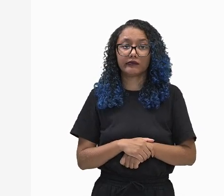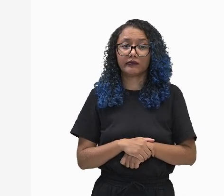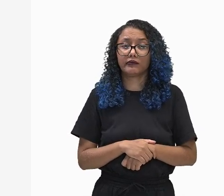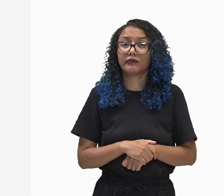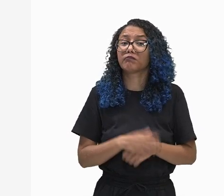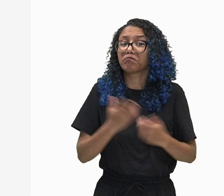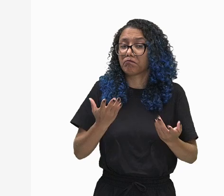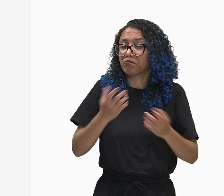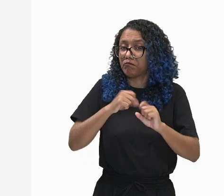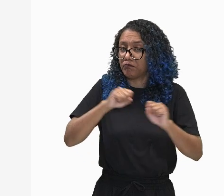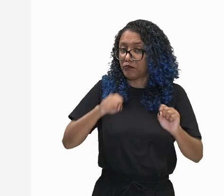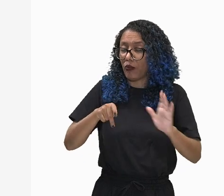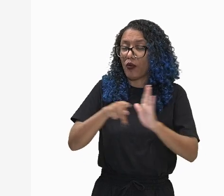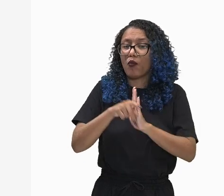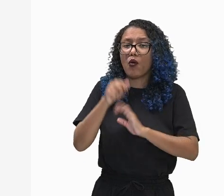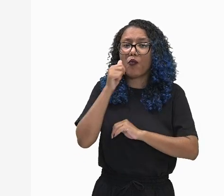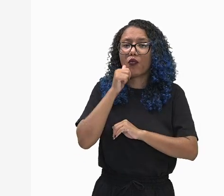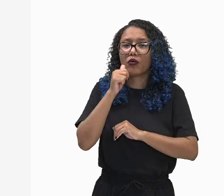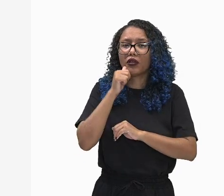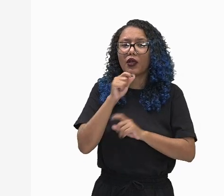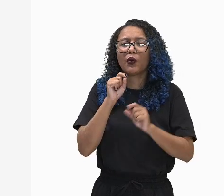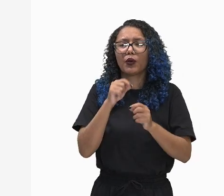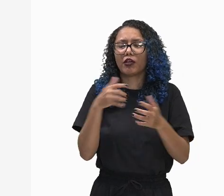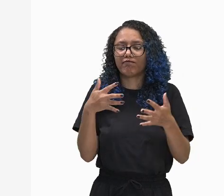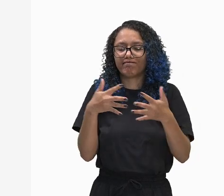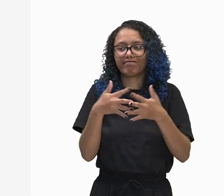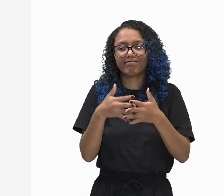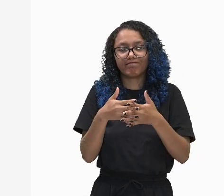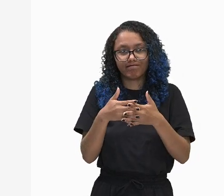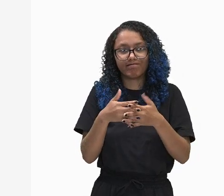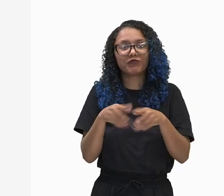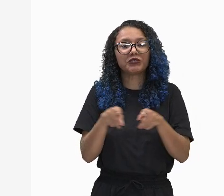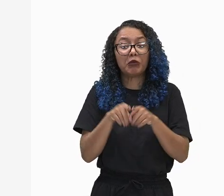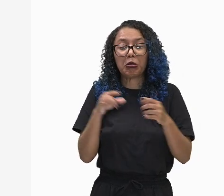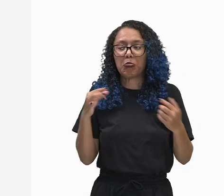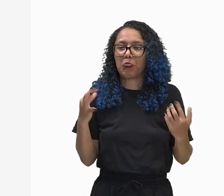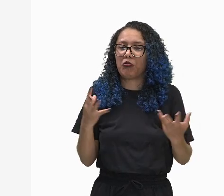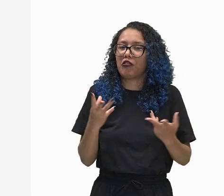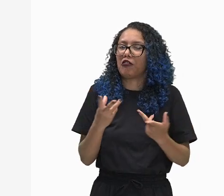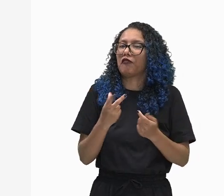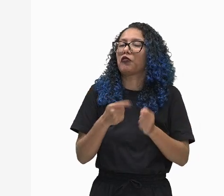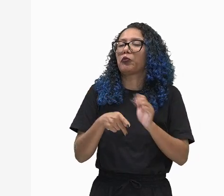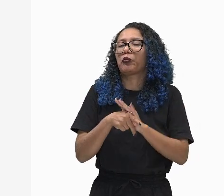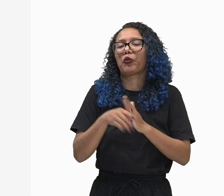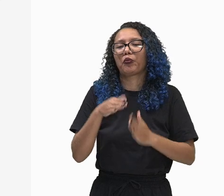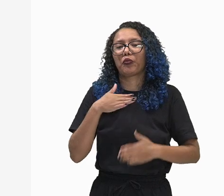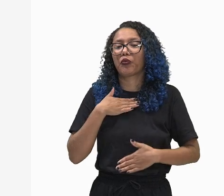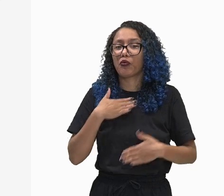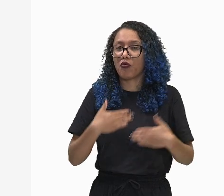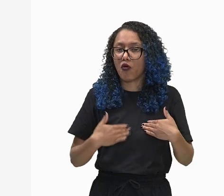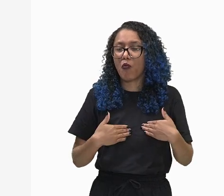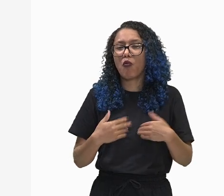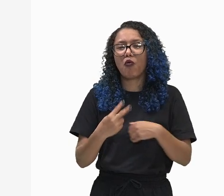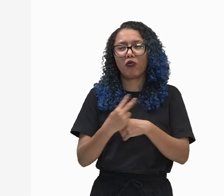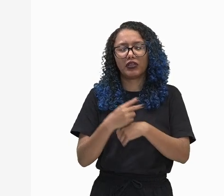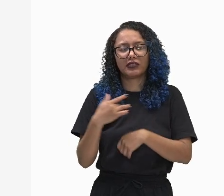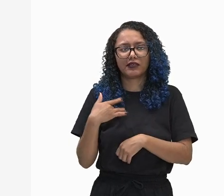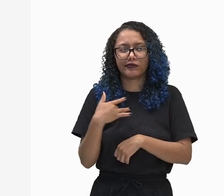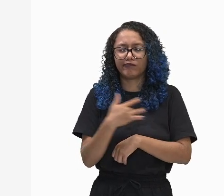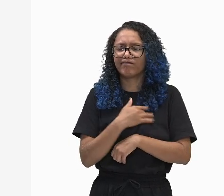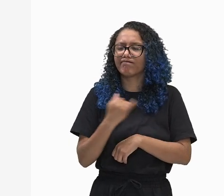feminino é parte complexa e fascinante do nosso corpo. Cuidar da sua saúde vai ser